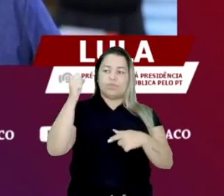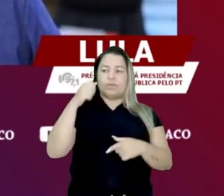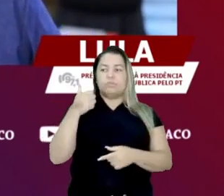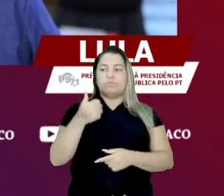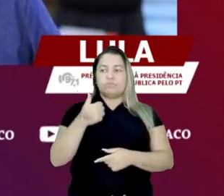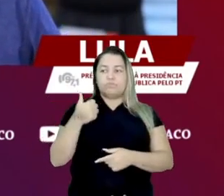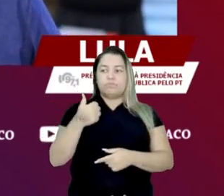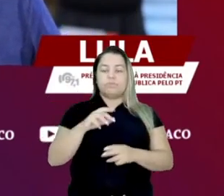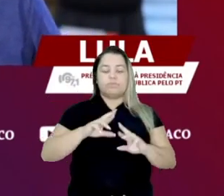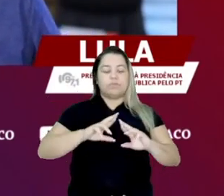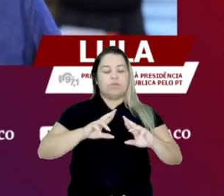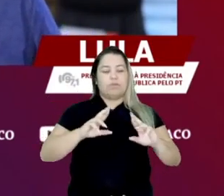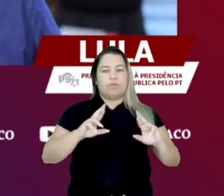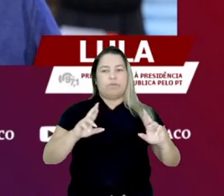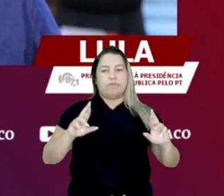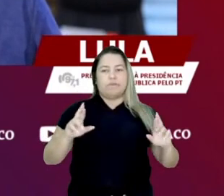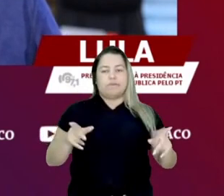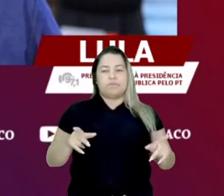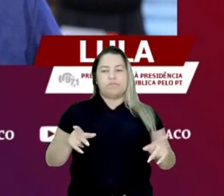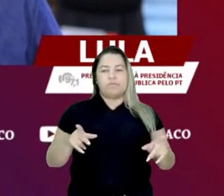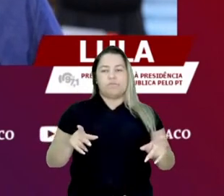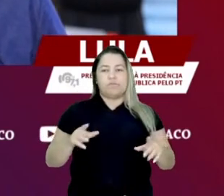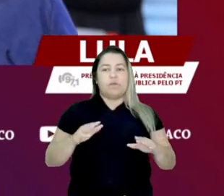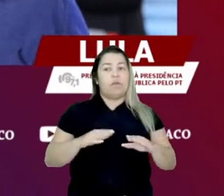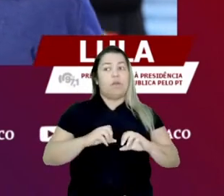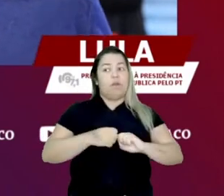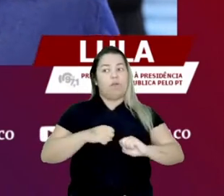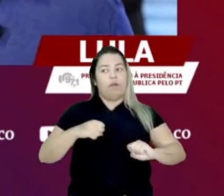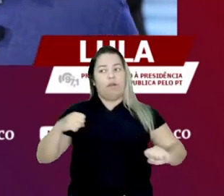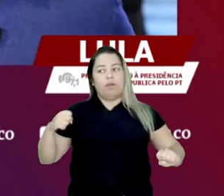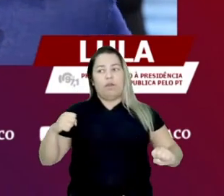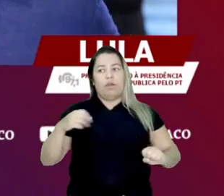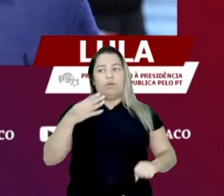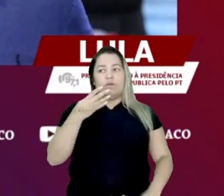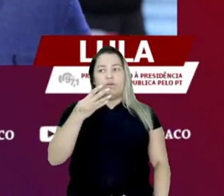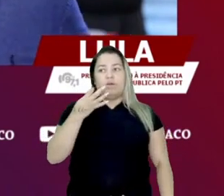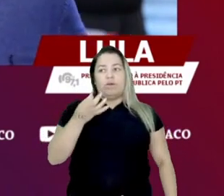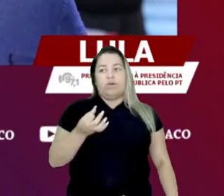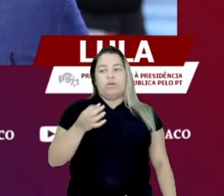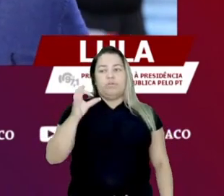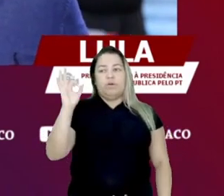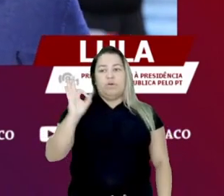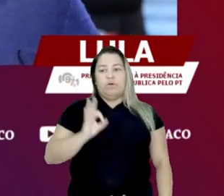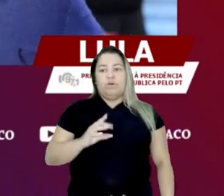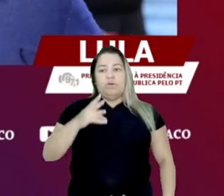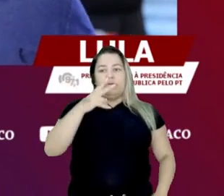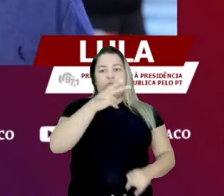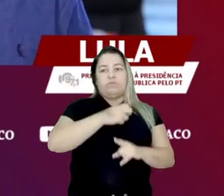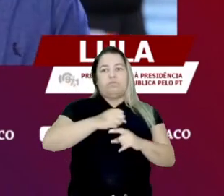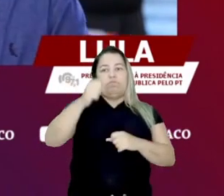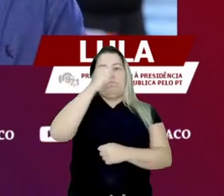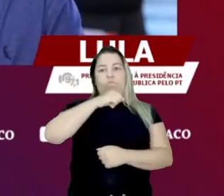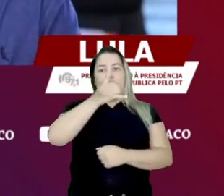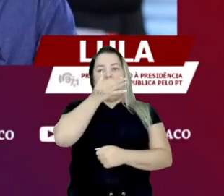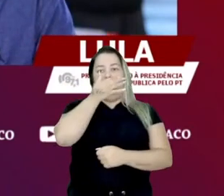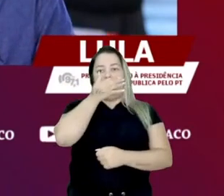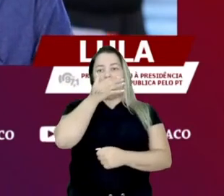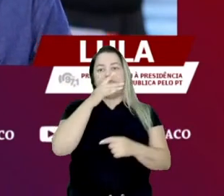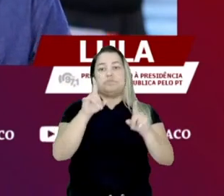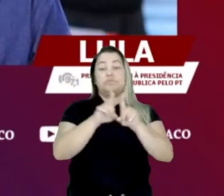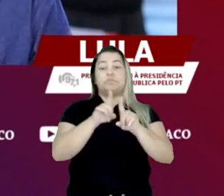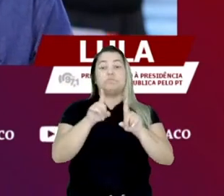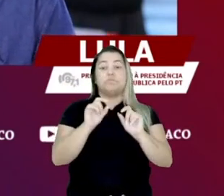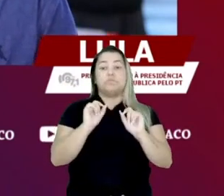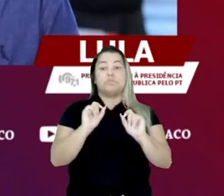que acontece aí com dois institutos com tanta diferença em suas pesquisas? Não, é você que tem que me dar a resposta.